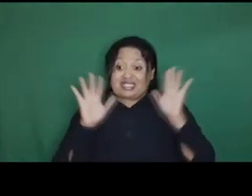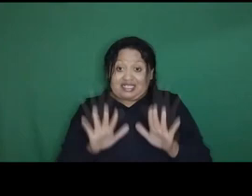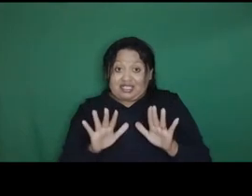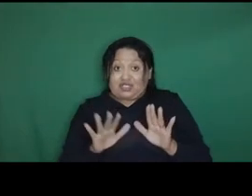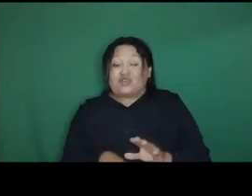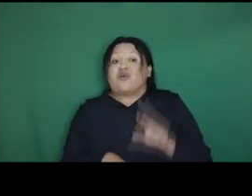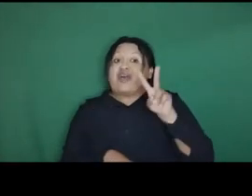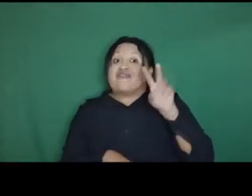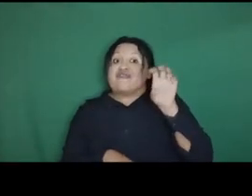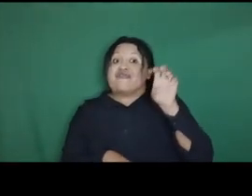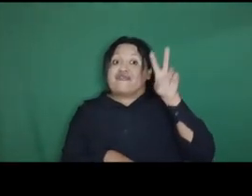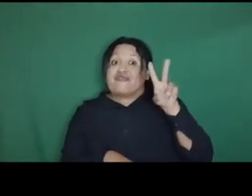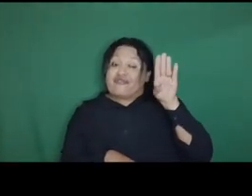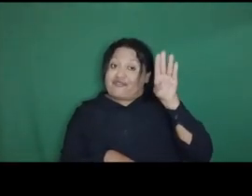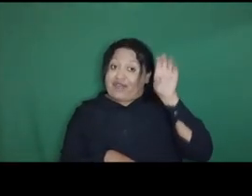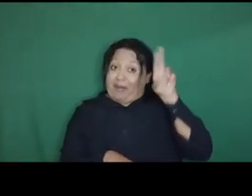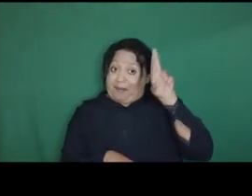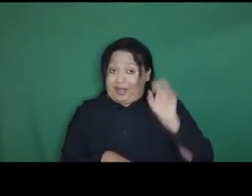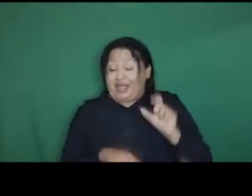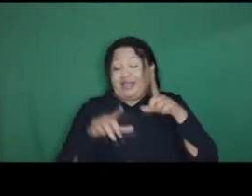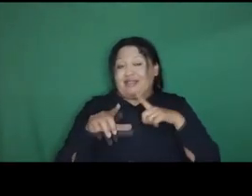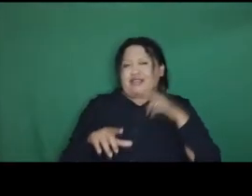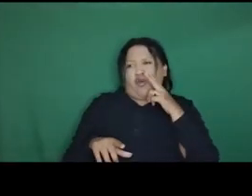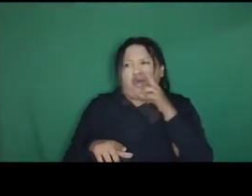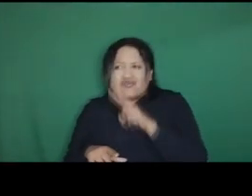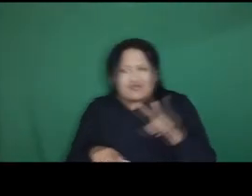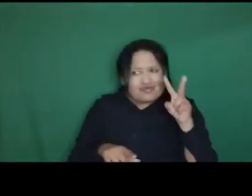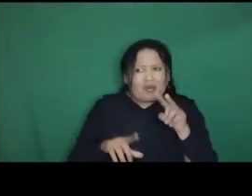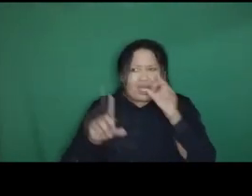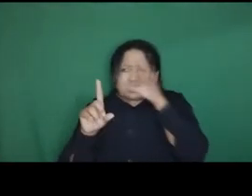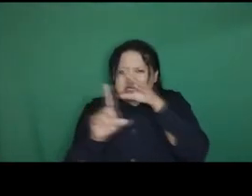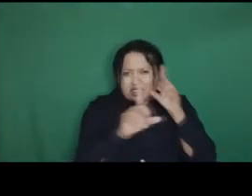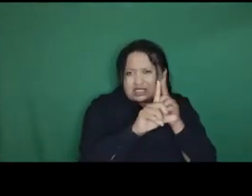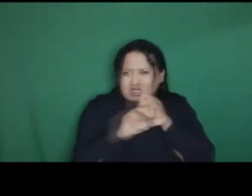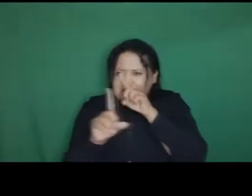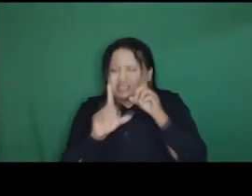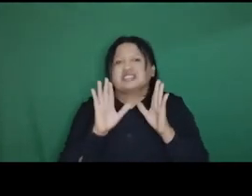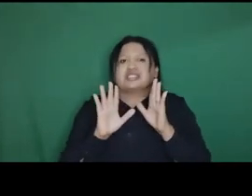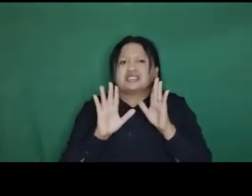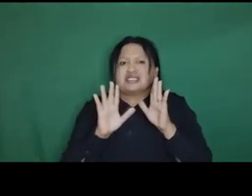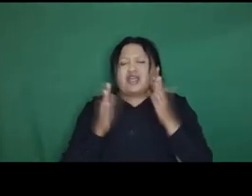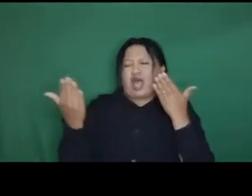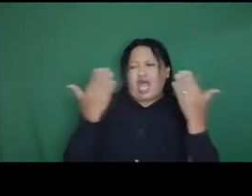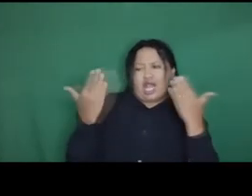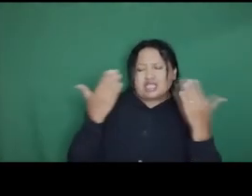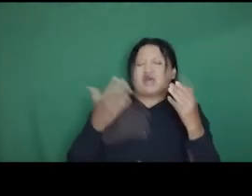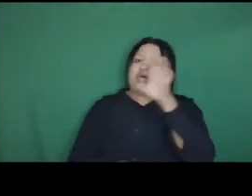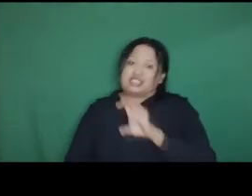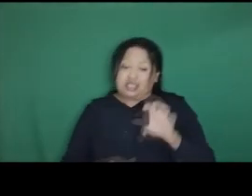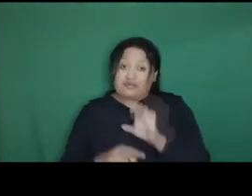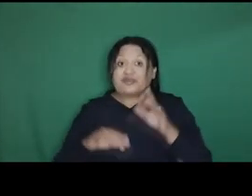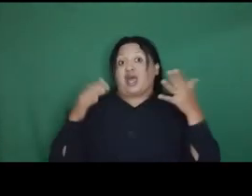conceitual Quem faz isso é verber ele tem um olhar mais atento mais direcionado para esse debate em relação